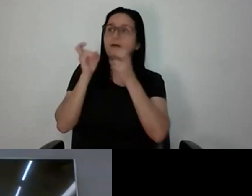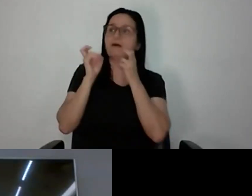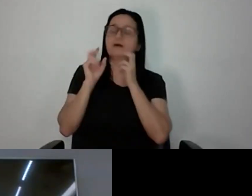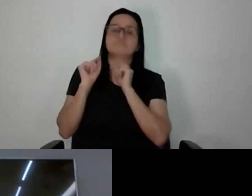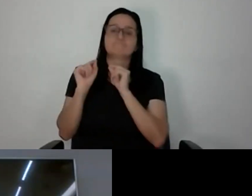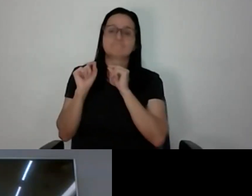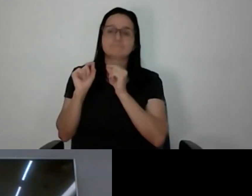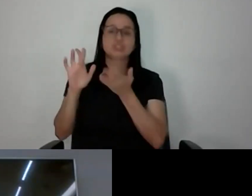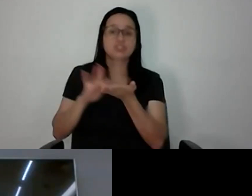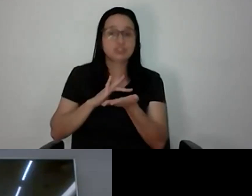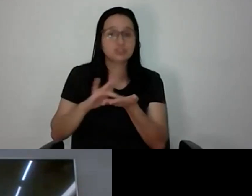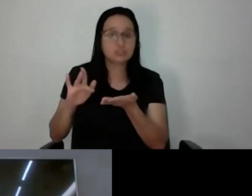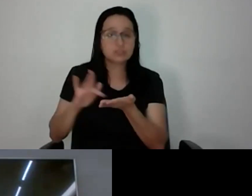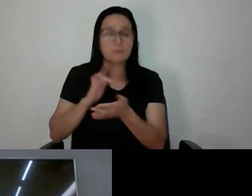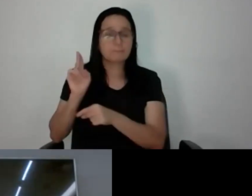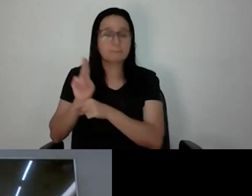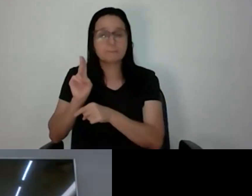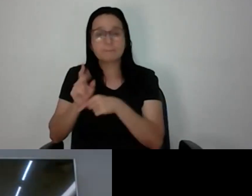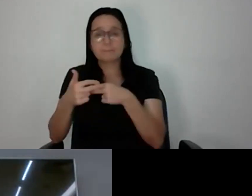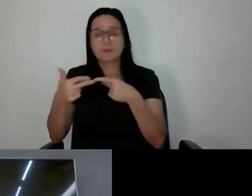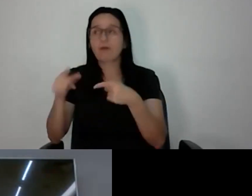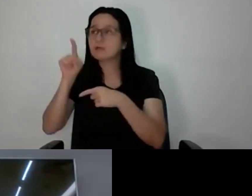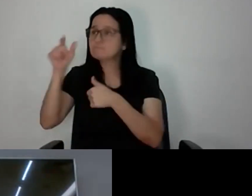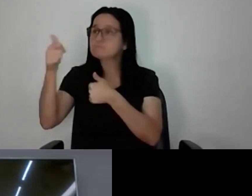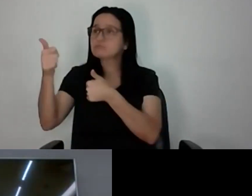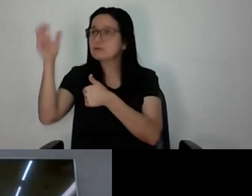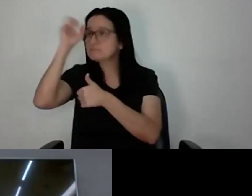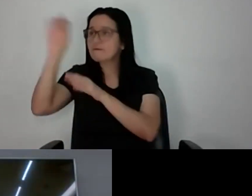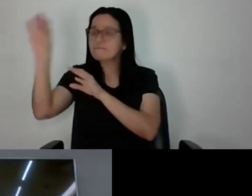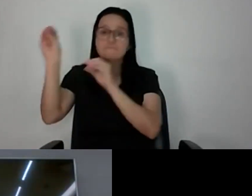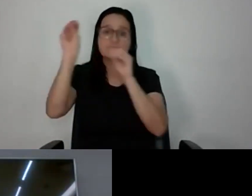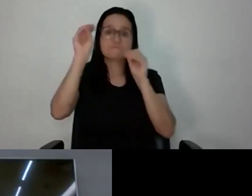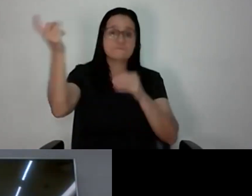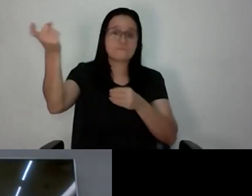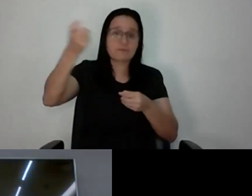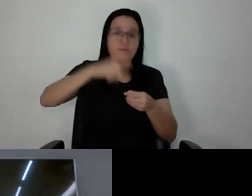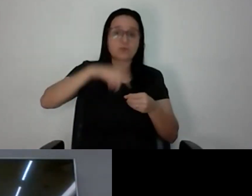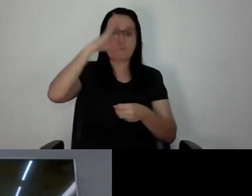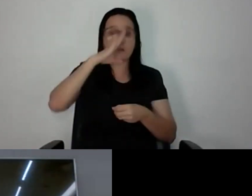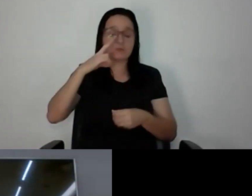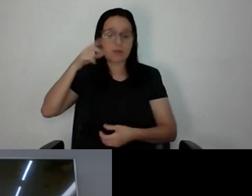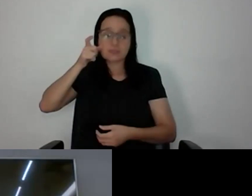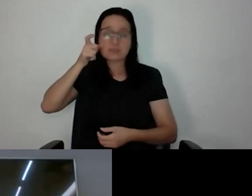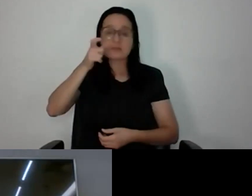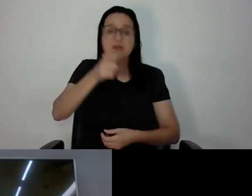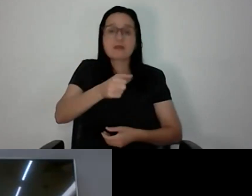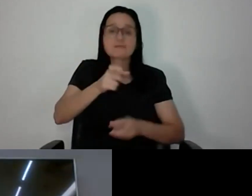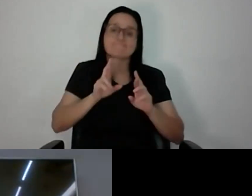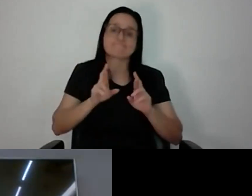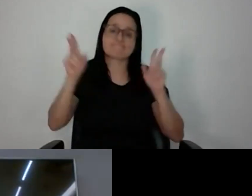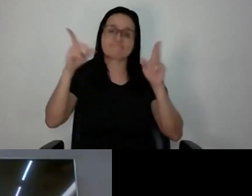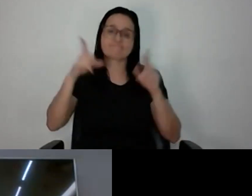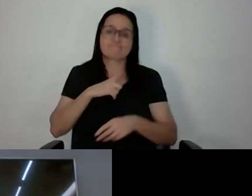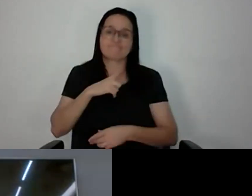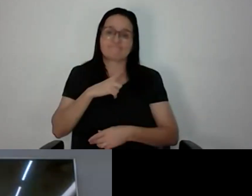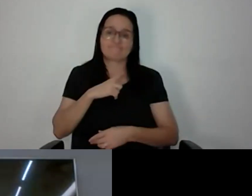digital, mais de proteção de dados, e voltei para o Brasil olhando com outros olhos para essa matéria. É, então, se não fosse esse meu interesse